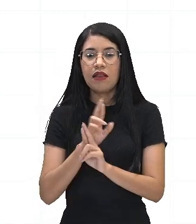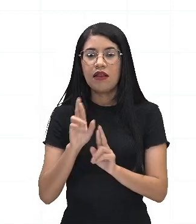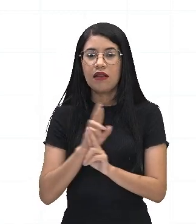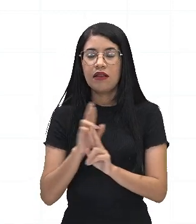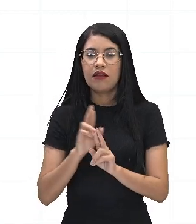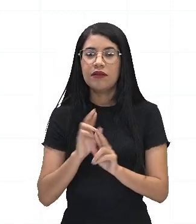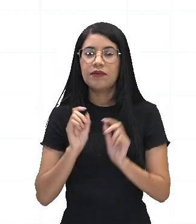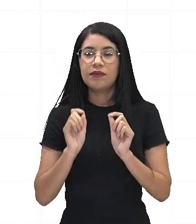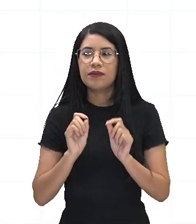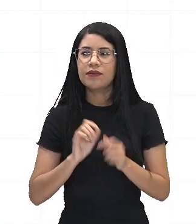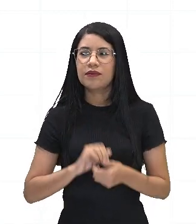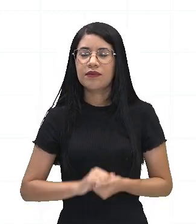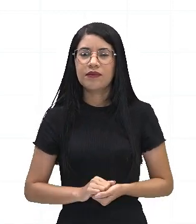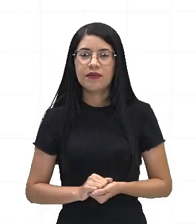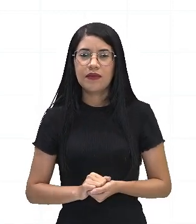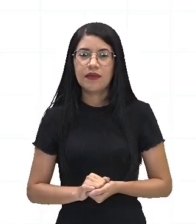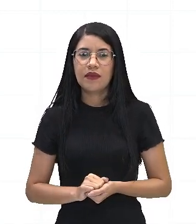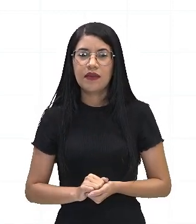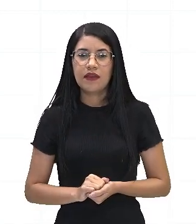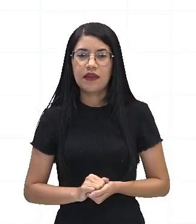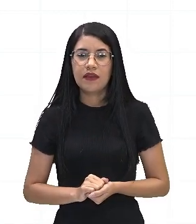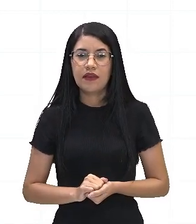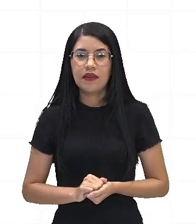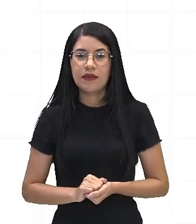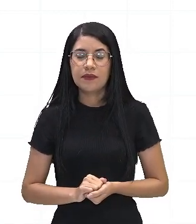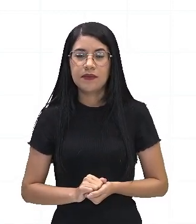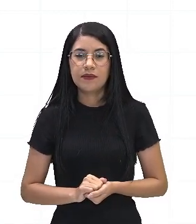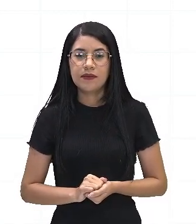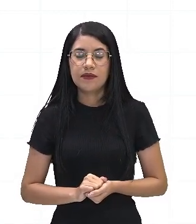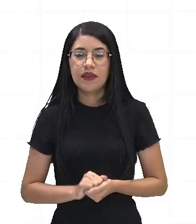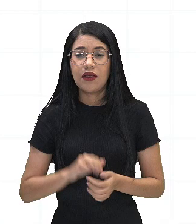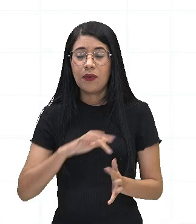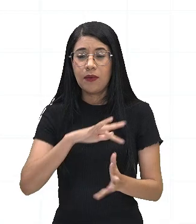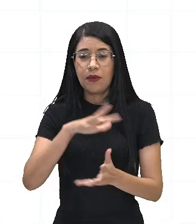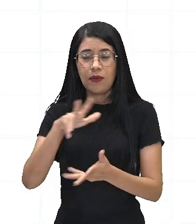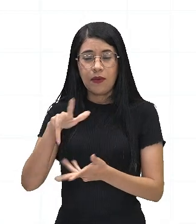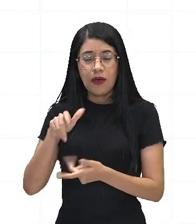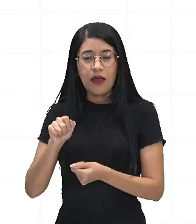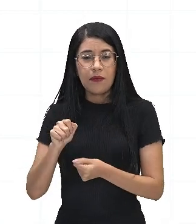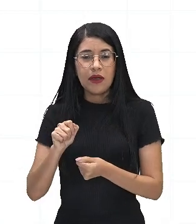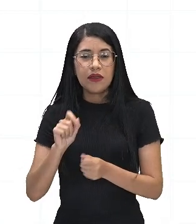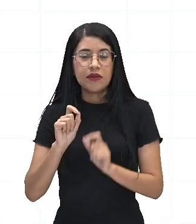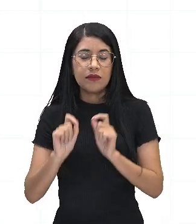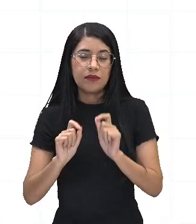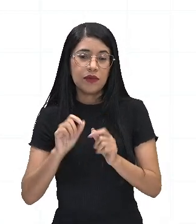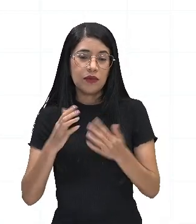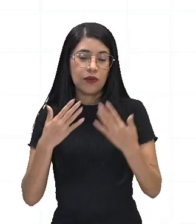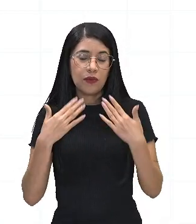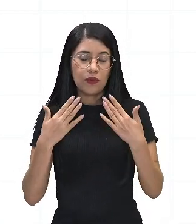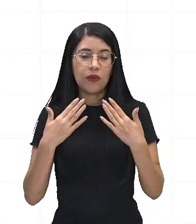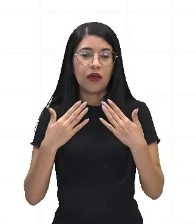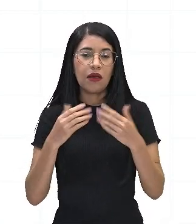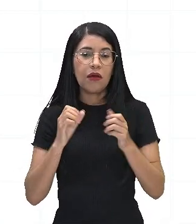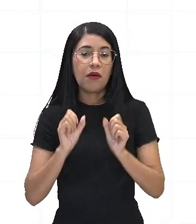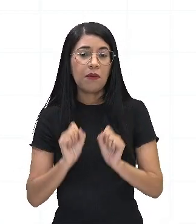do aquecimento com o El Niño? O aquecimento, com certeza,